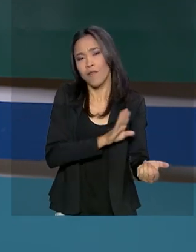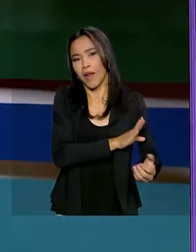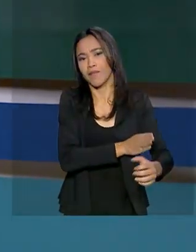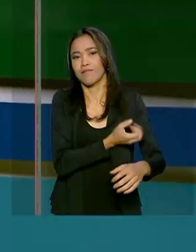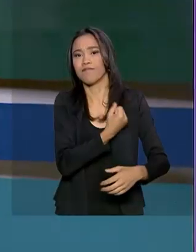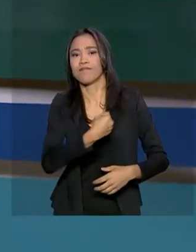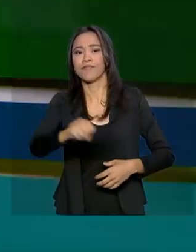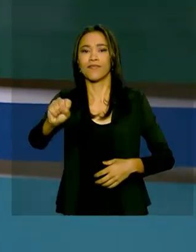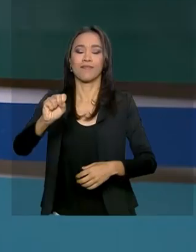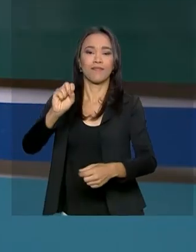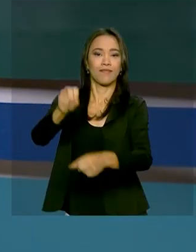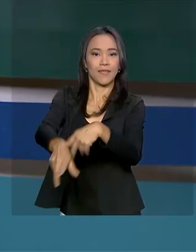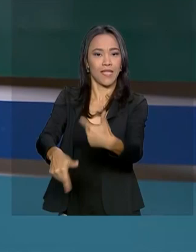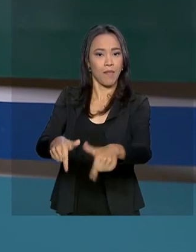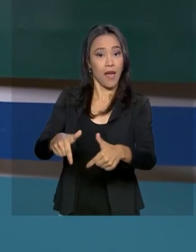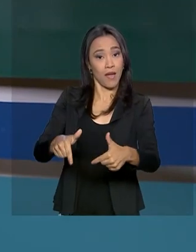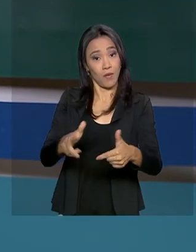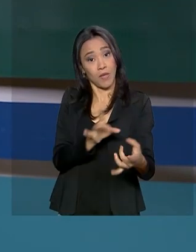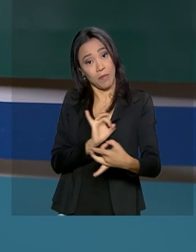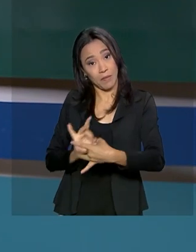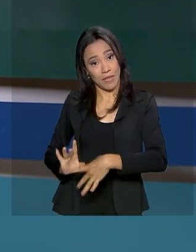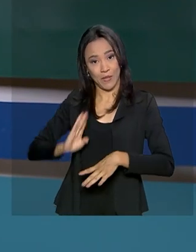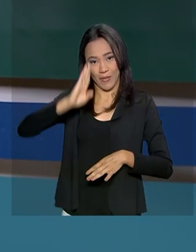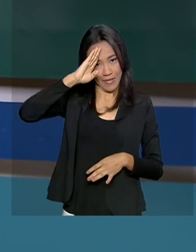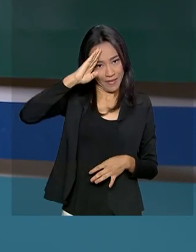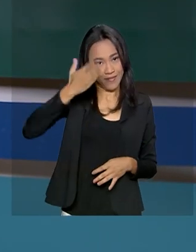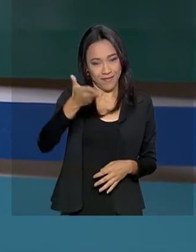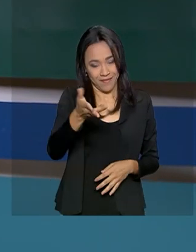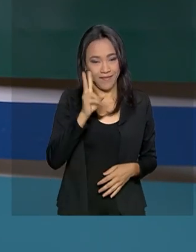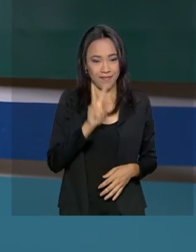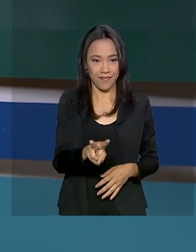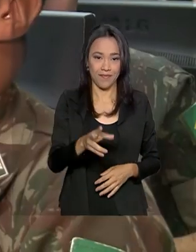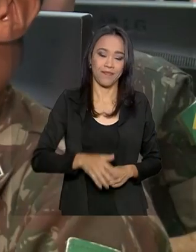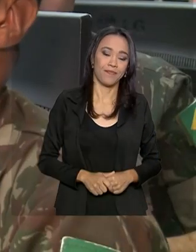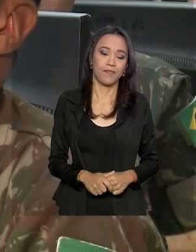quando deixarem a farda. É o projeto Soldado Cidadão.